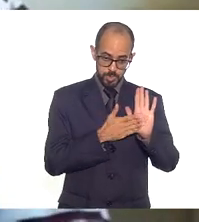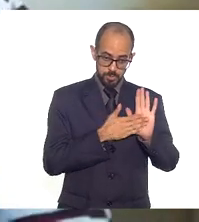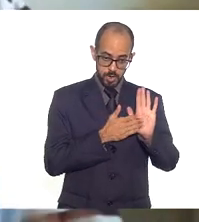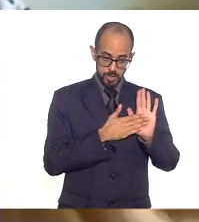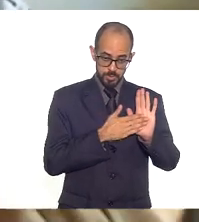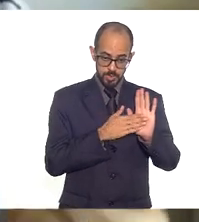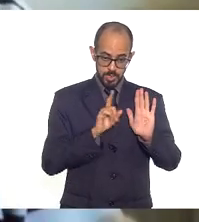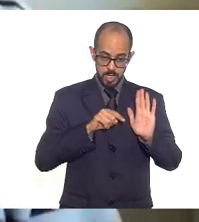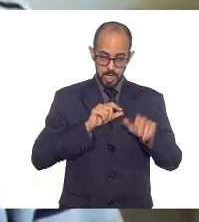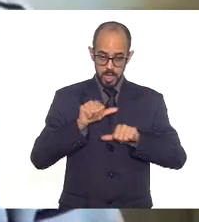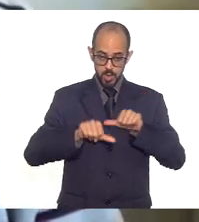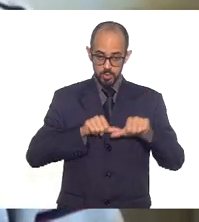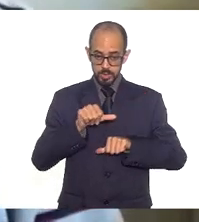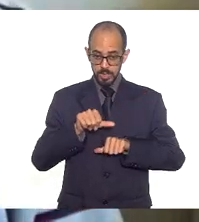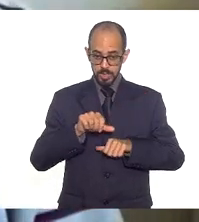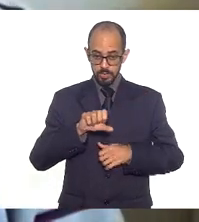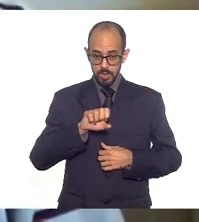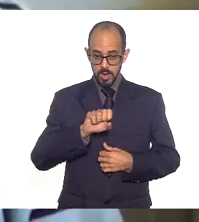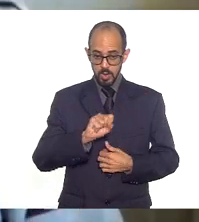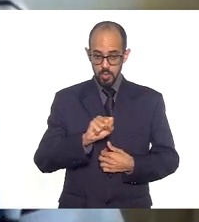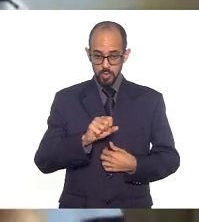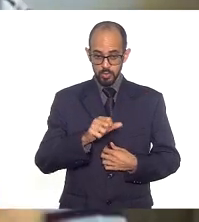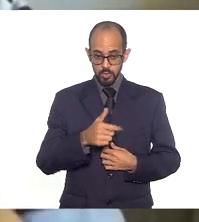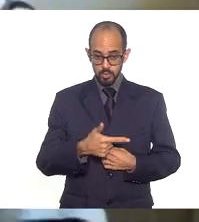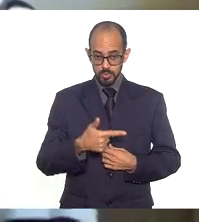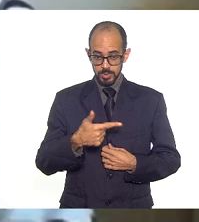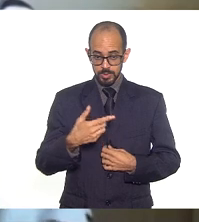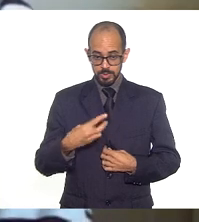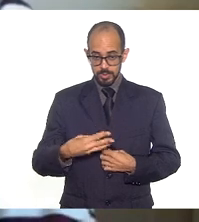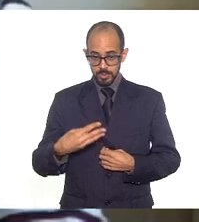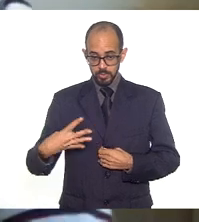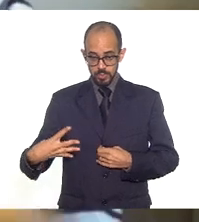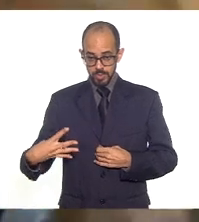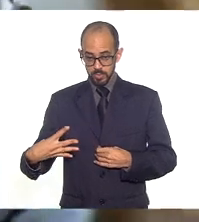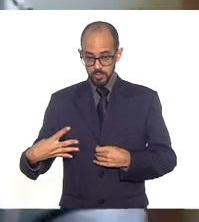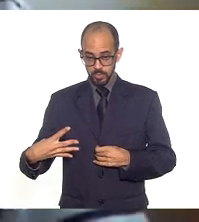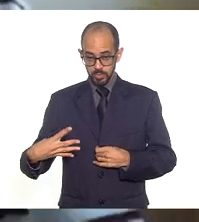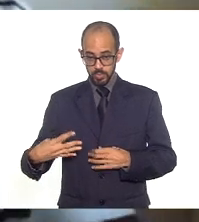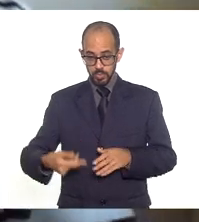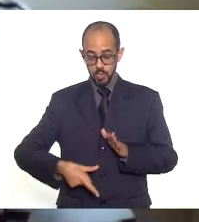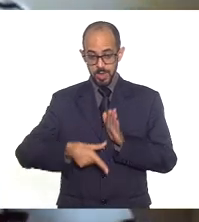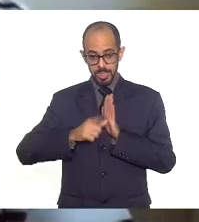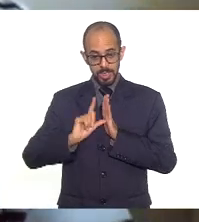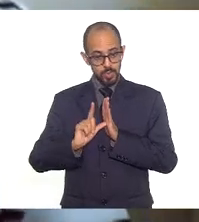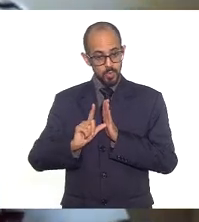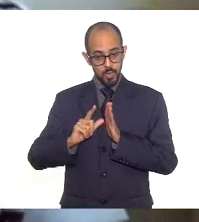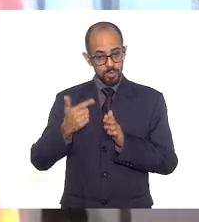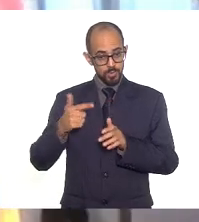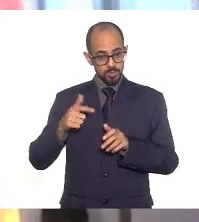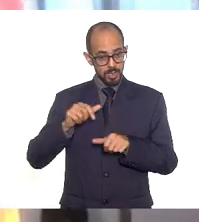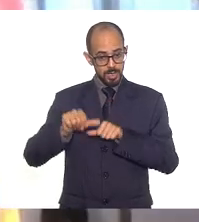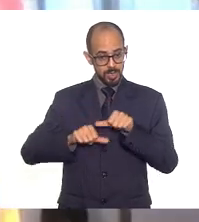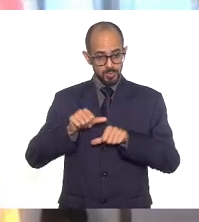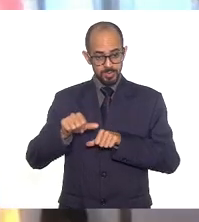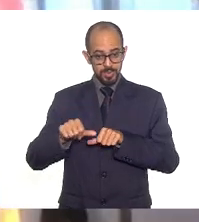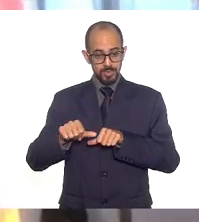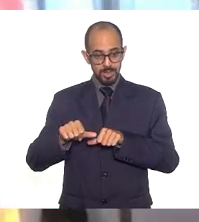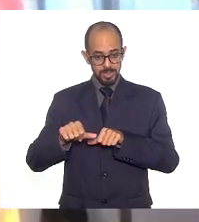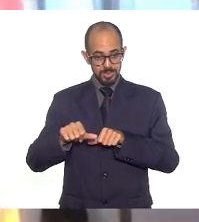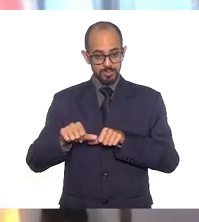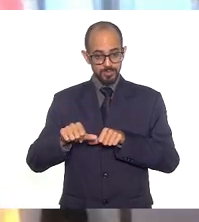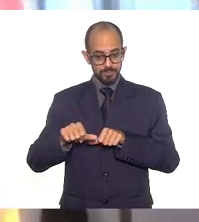é alterando a 8234. O anterior não está alterando a 8234 também. Ah, tá bom.